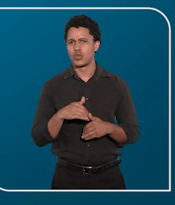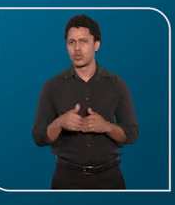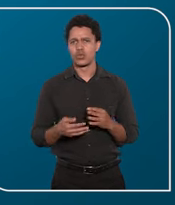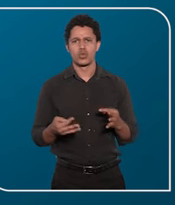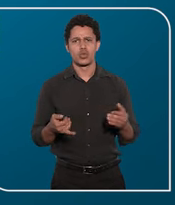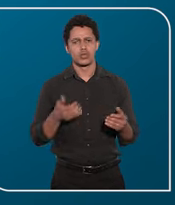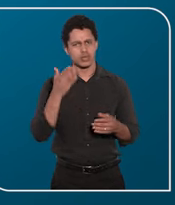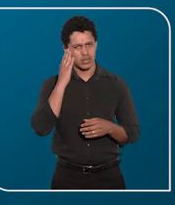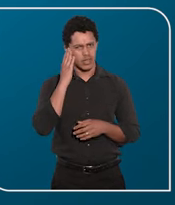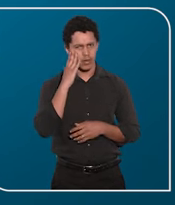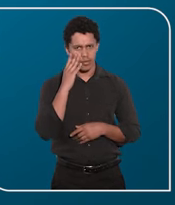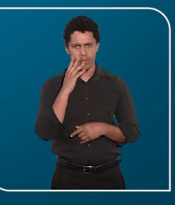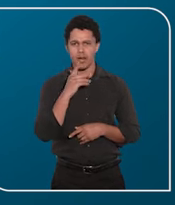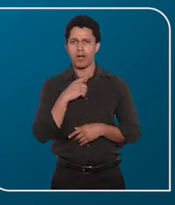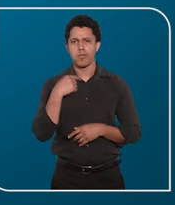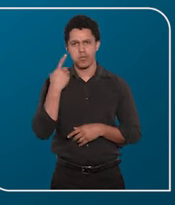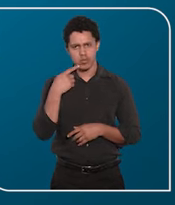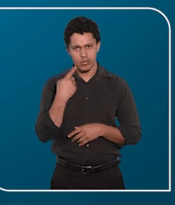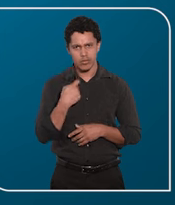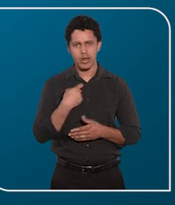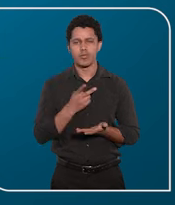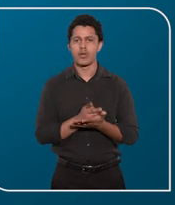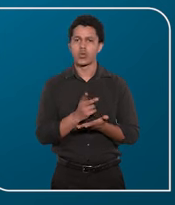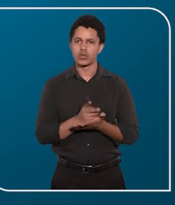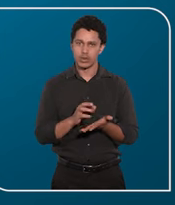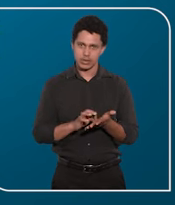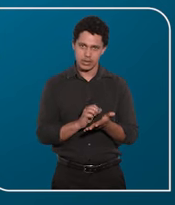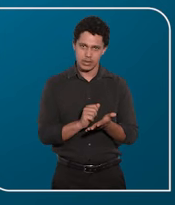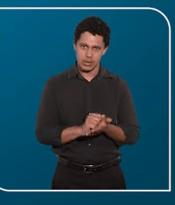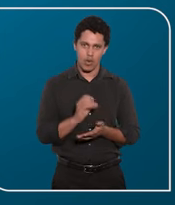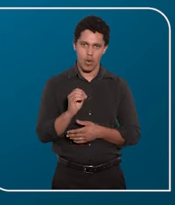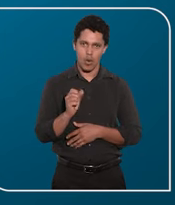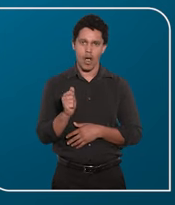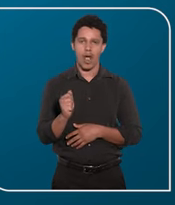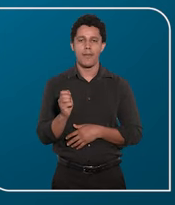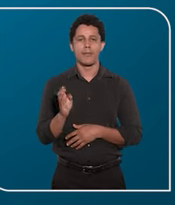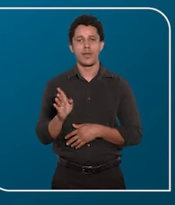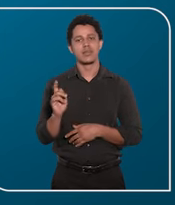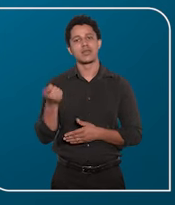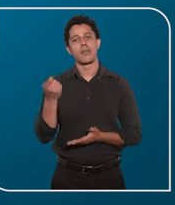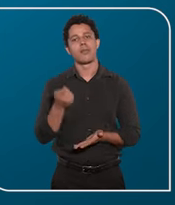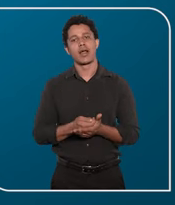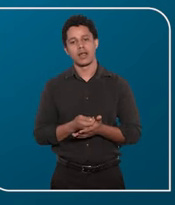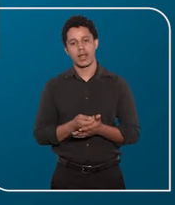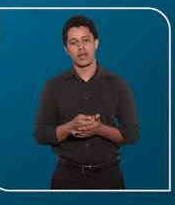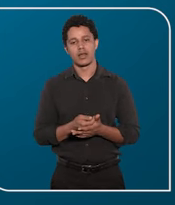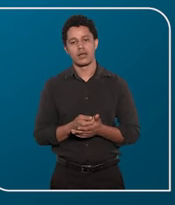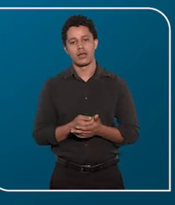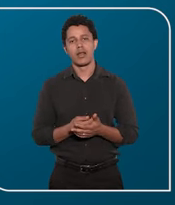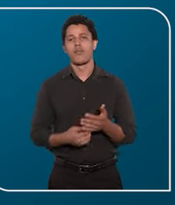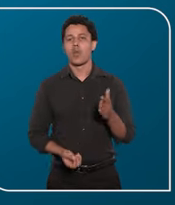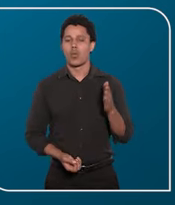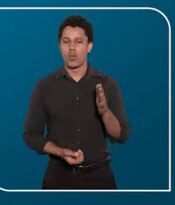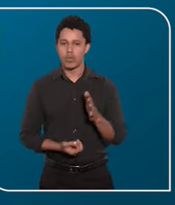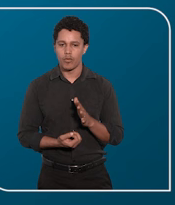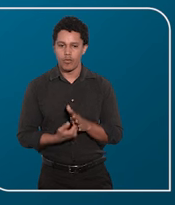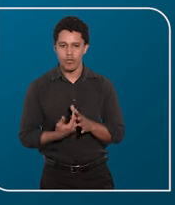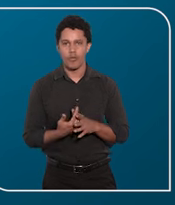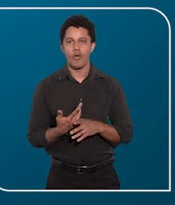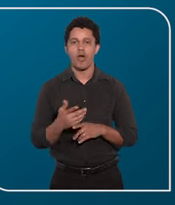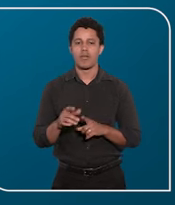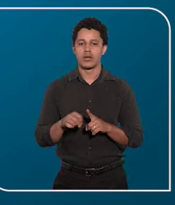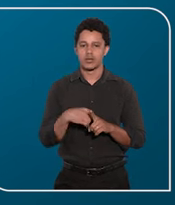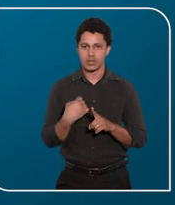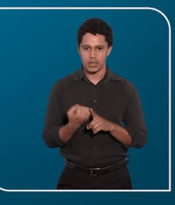sua inscrição na OAB, tem que pagar anuidade. Né? E aí vem a pergunta, mas quando eu formo uma sociedade de advogados, eu tenho que pagar anuidade para a